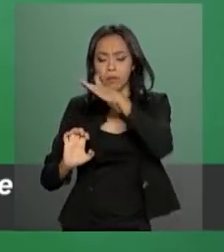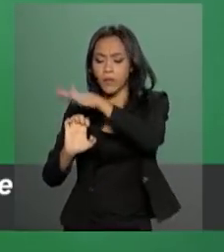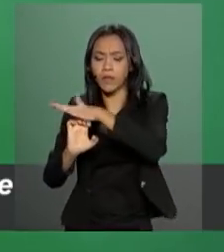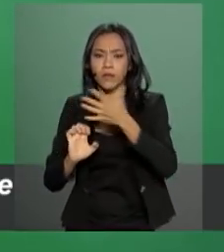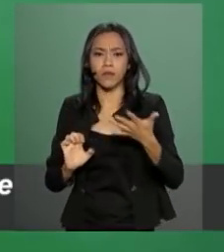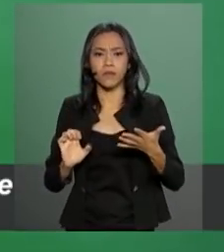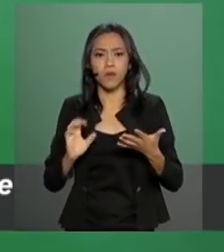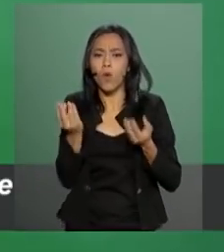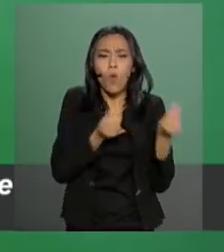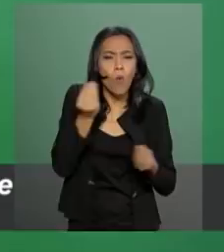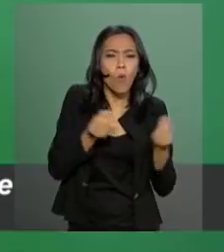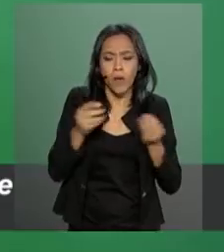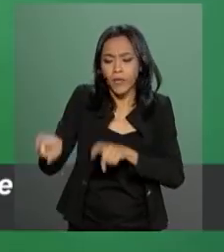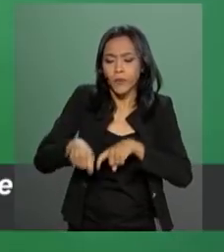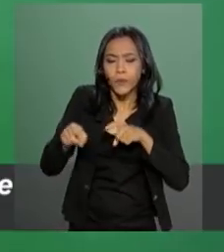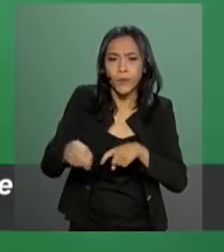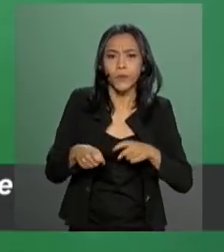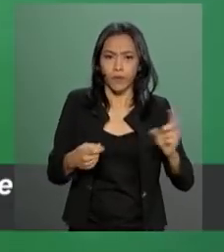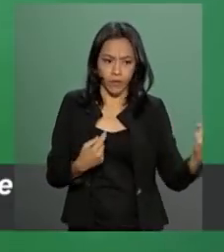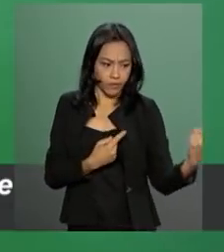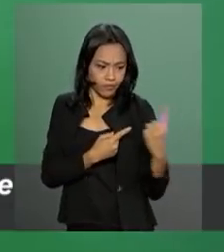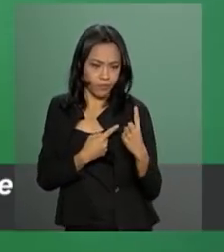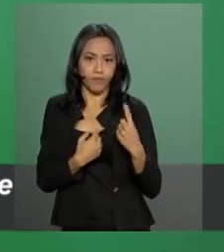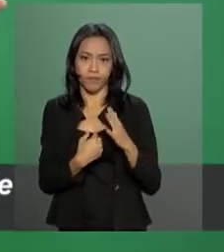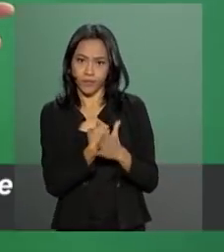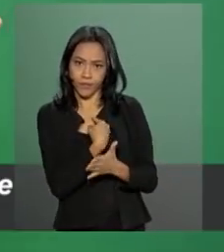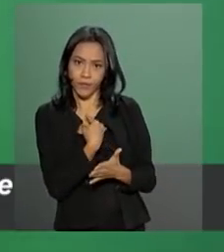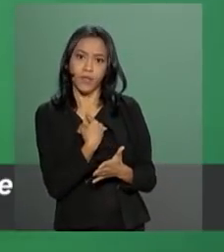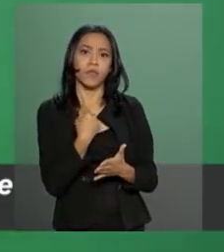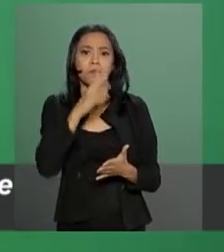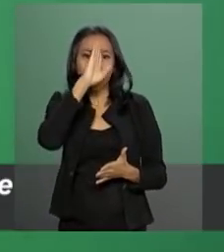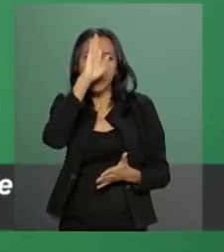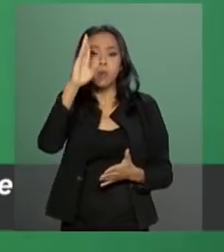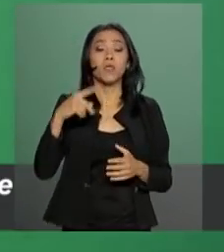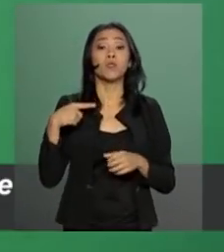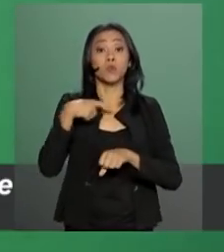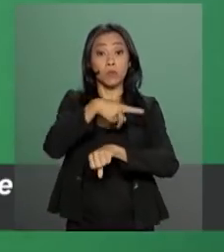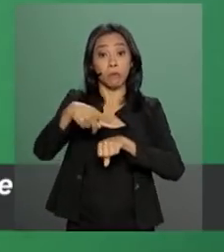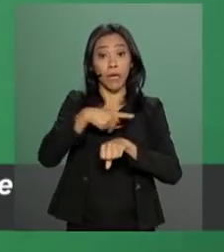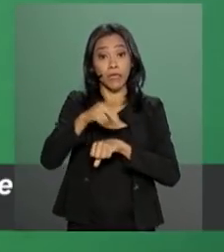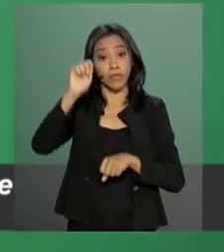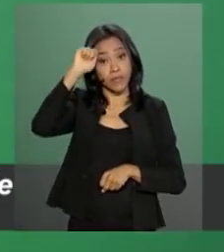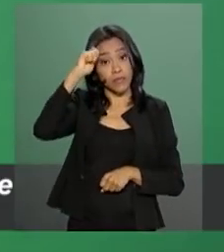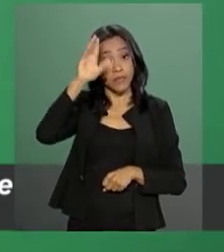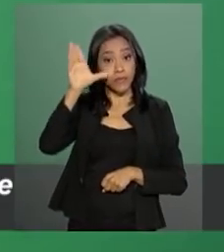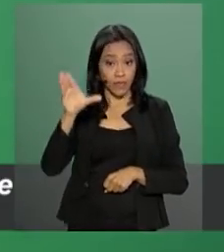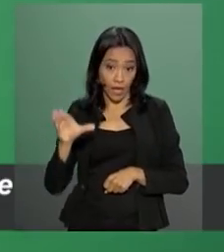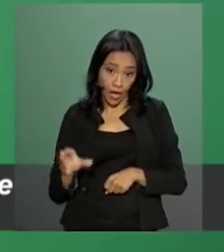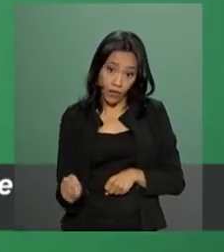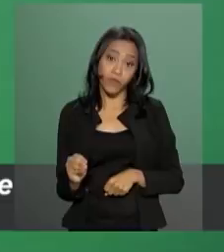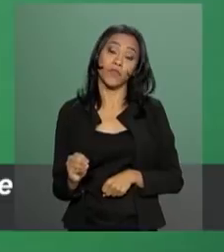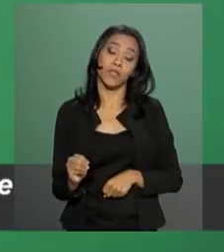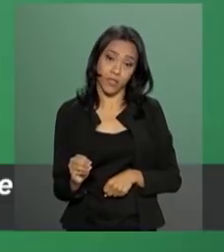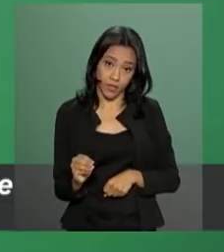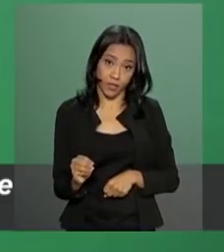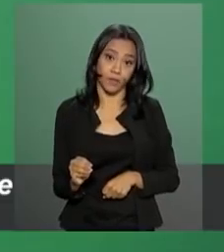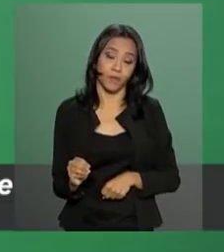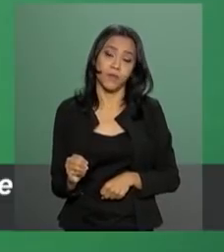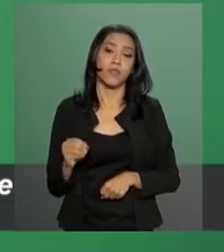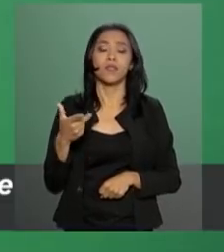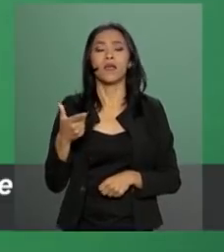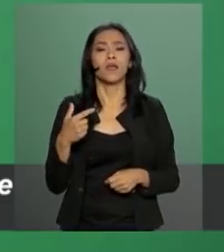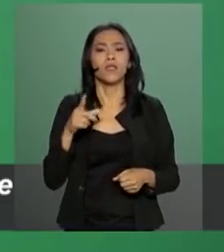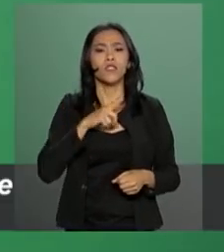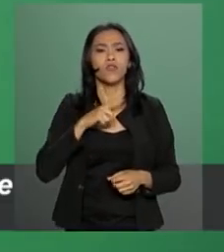da agricultura brasileira e de igual maneira especialmente os países africanos é que venha a nós todos naquela reunião que tivemos em londres